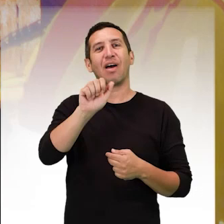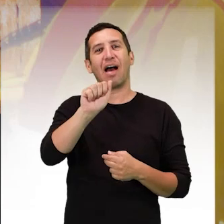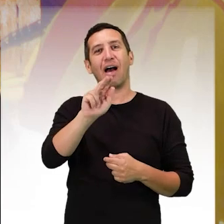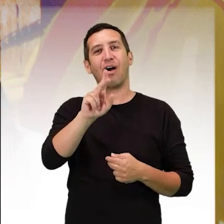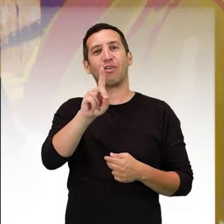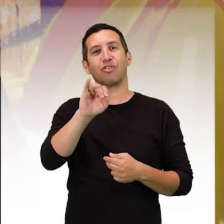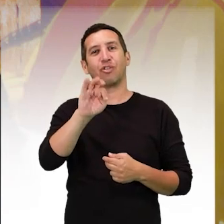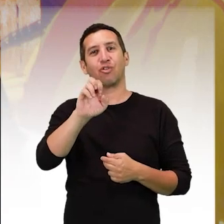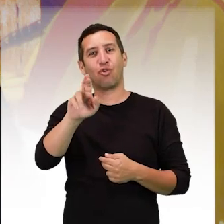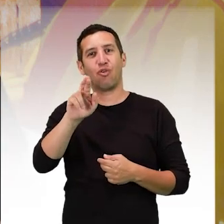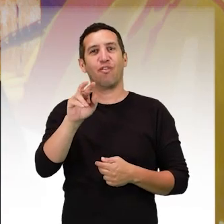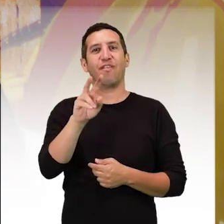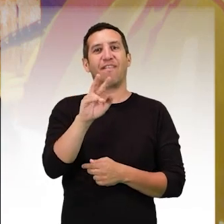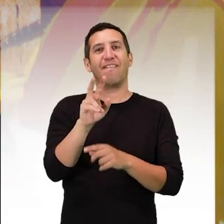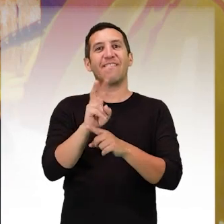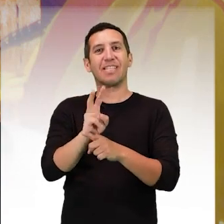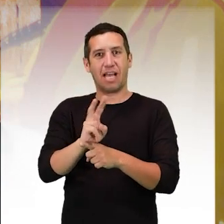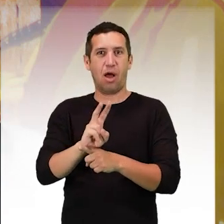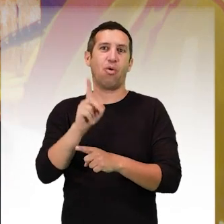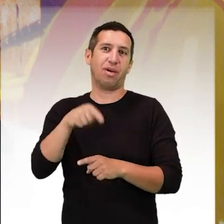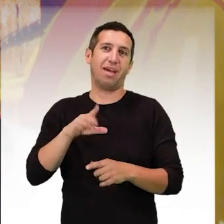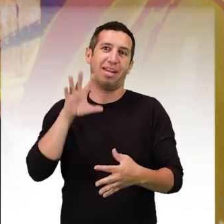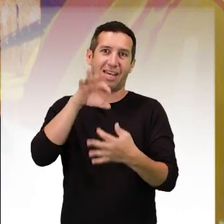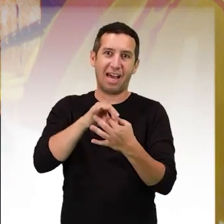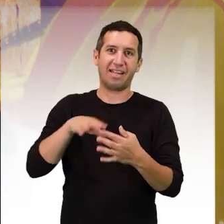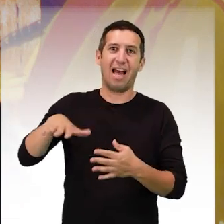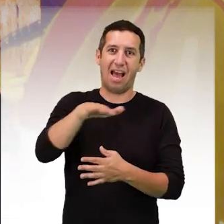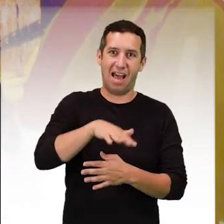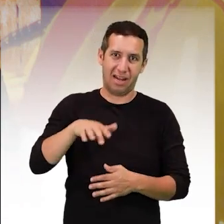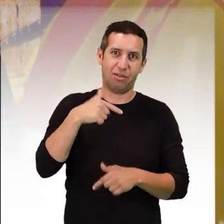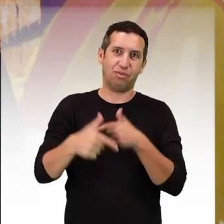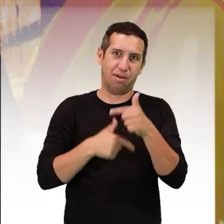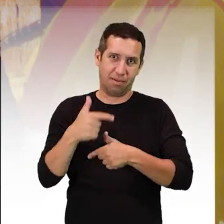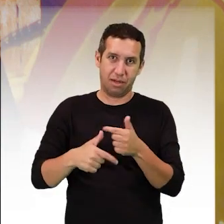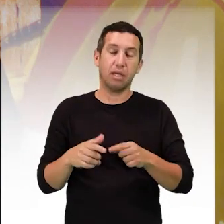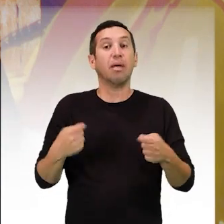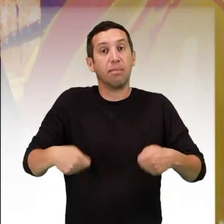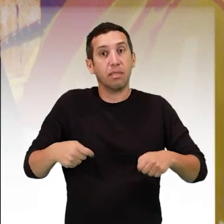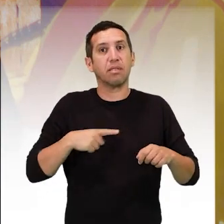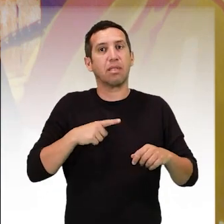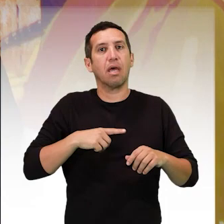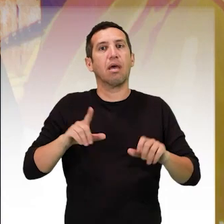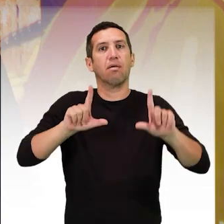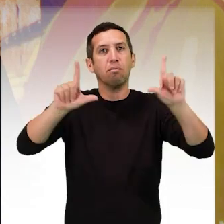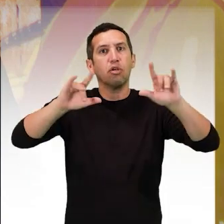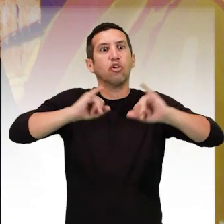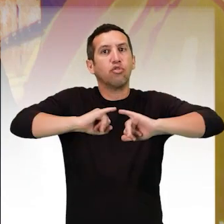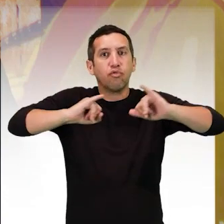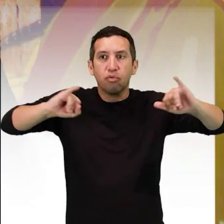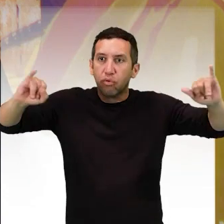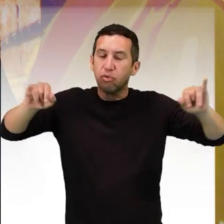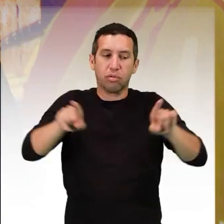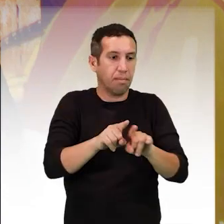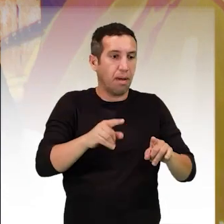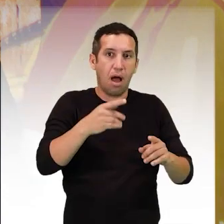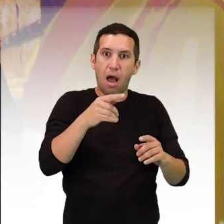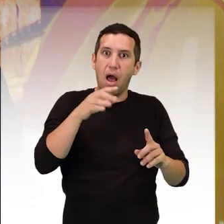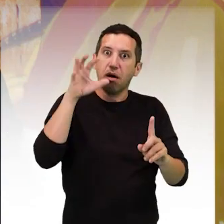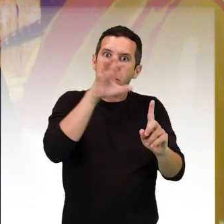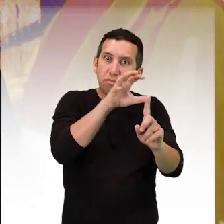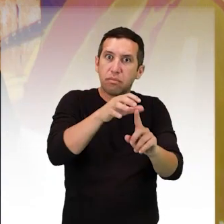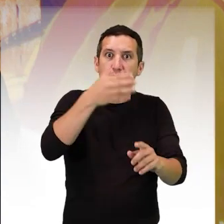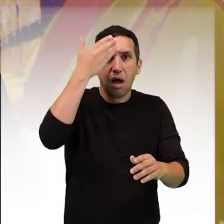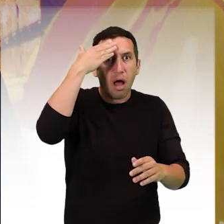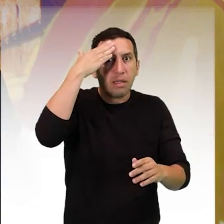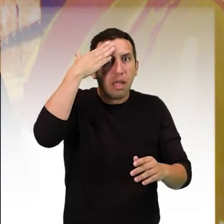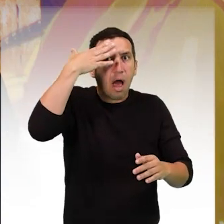lista suja, atos esses que são feitos pelos auditores fiscais do trabalho, que estão vinculados ao Ministério do Trabalho e Emprego, né? E é importante que em todos